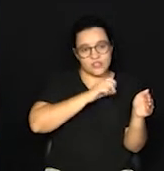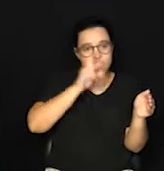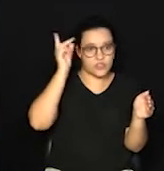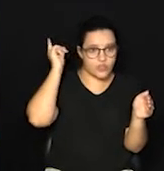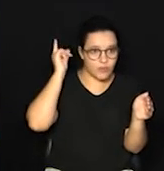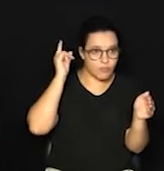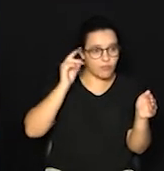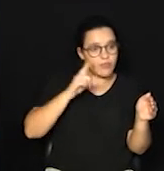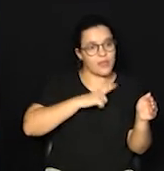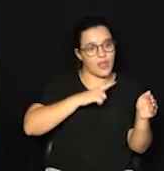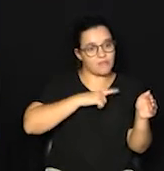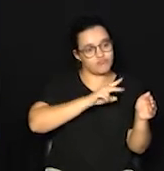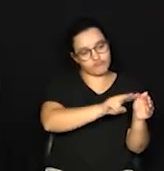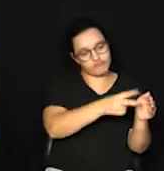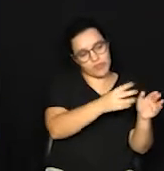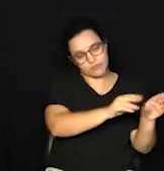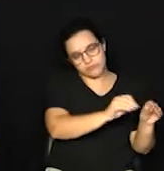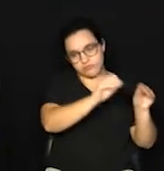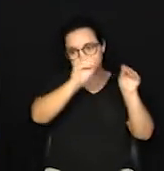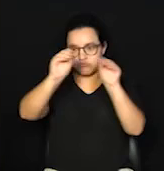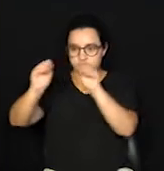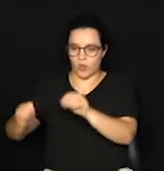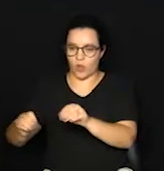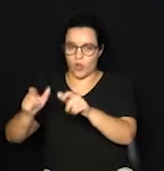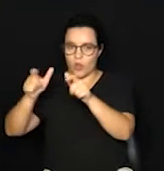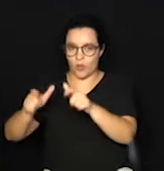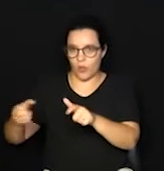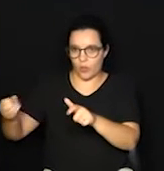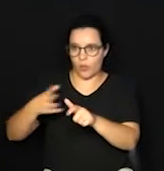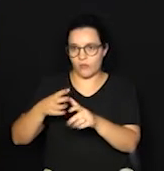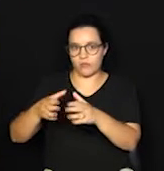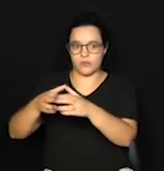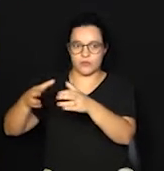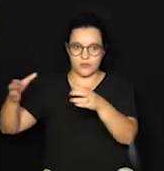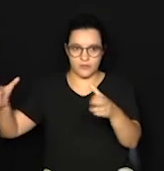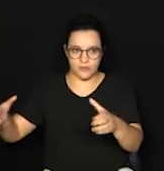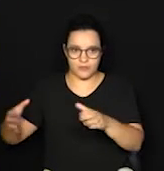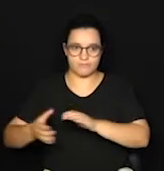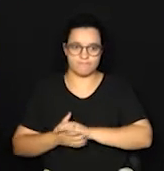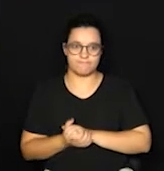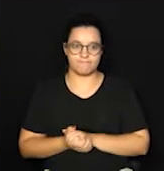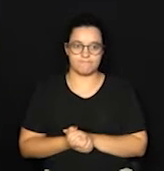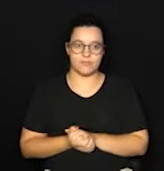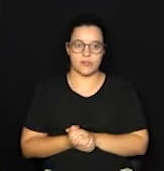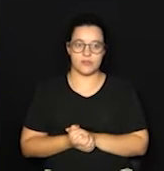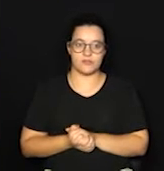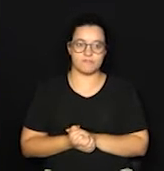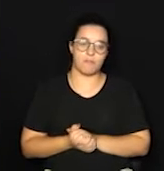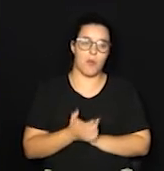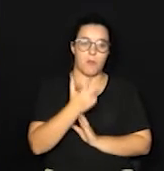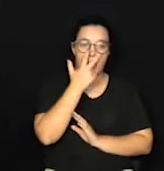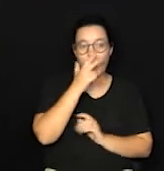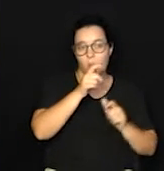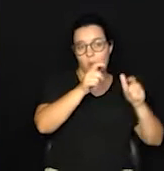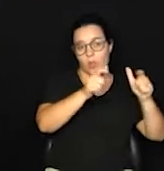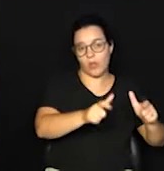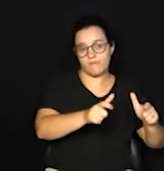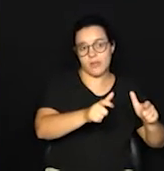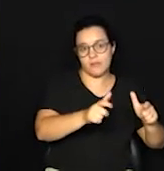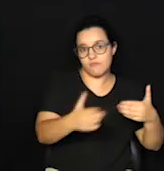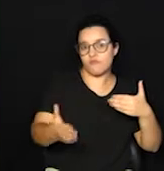foi agora transposto, foram removidos, foram realocados na UPA Anchieta nova. Então, basicamente, é